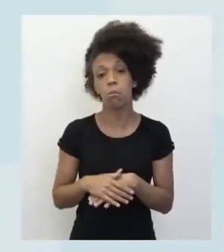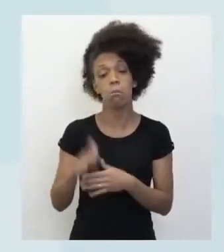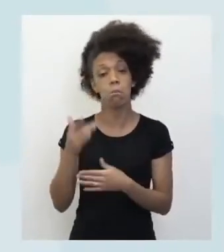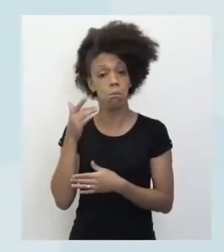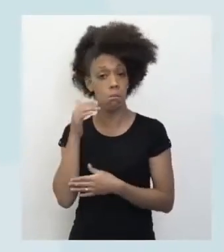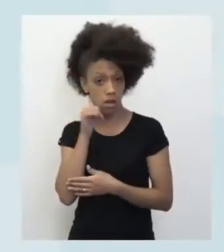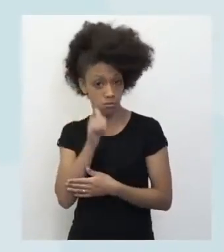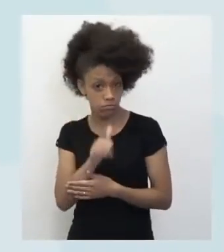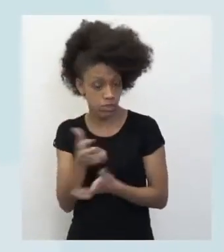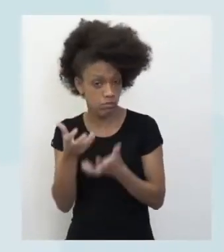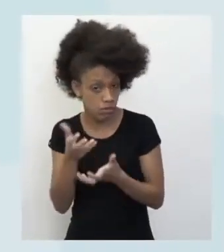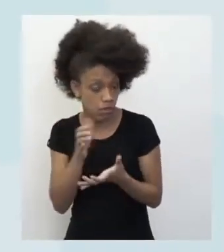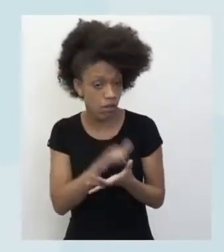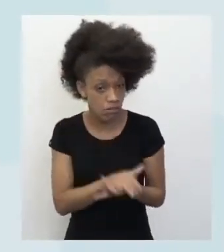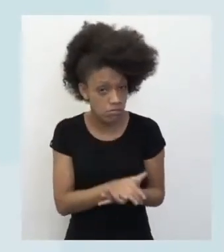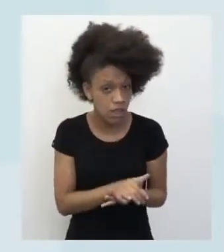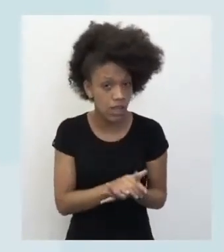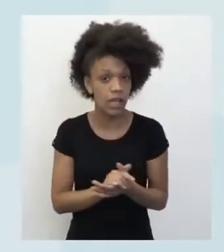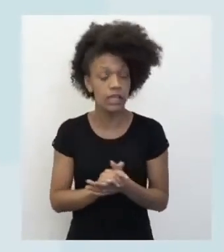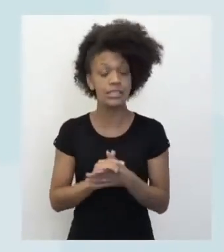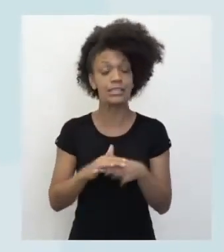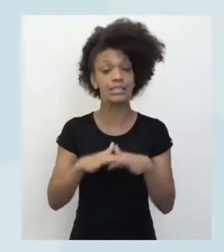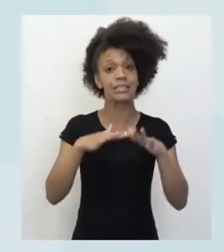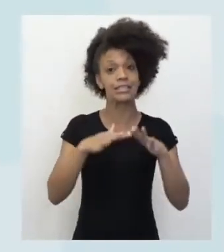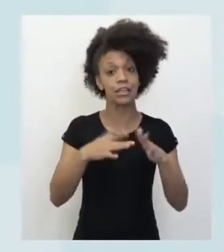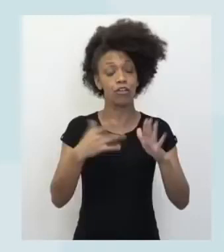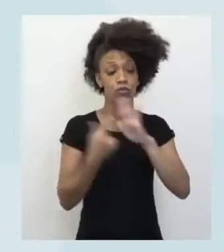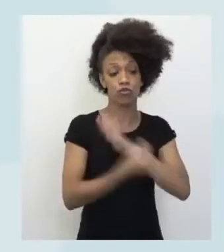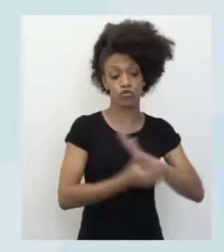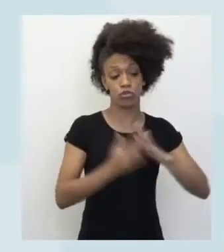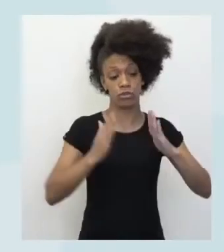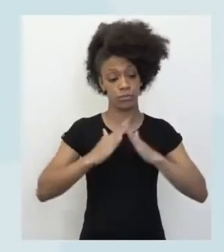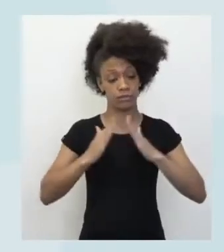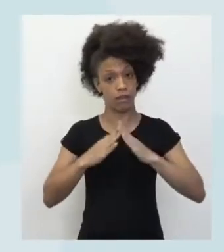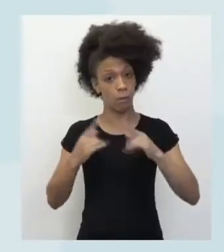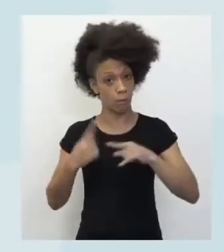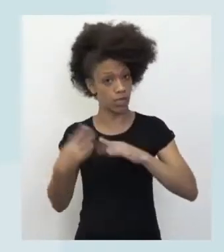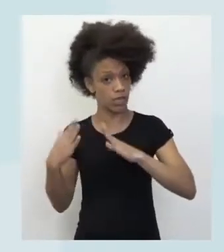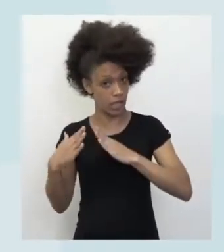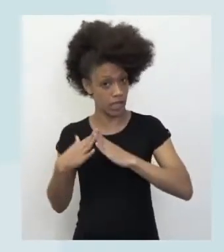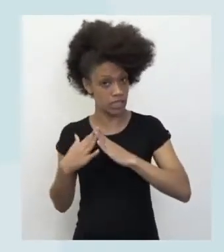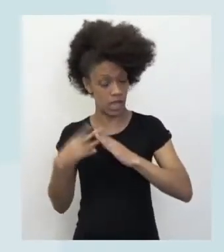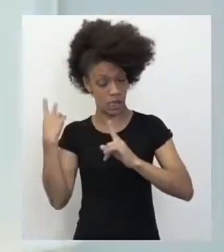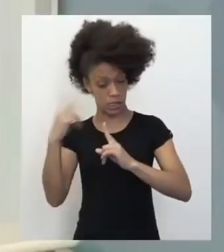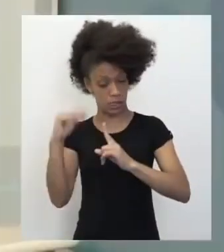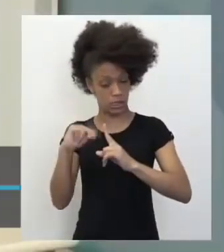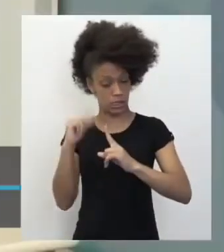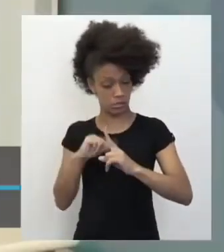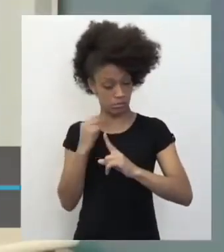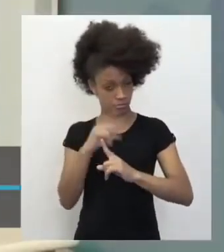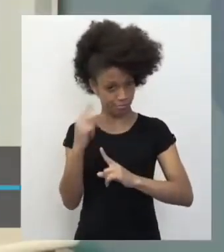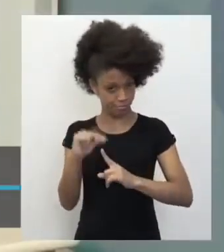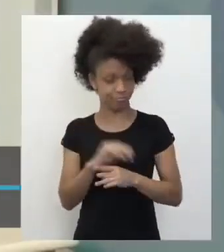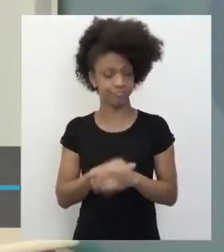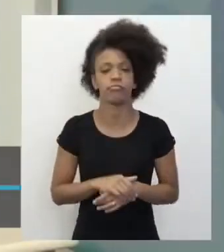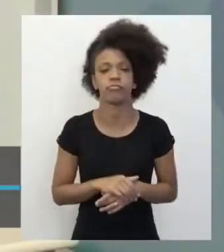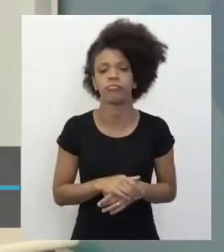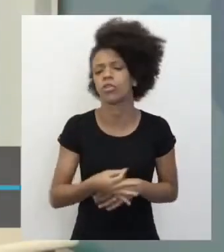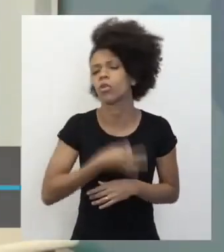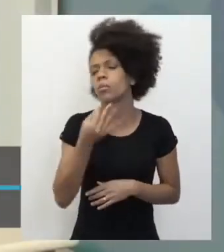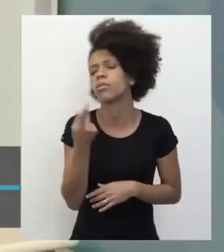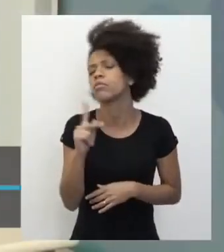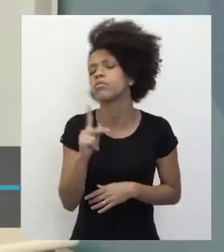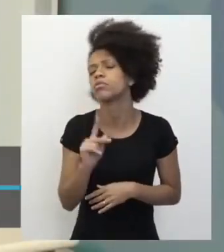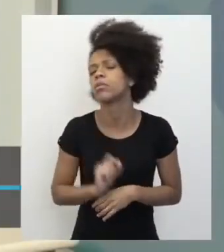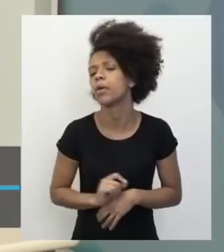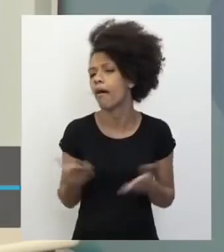sofre em casa? Então, imagina uma mulher que quer se casar para deixar de sofrer agressão em casa. Qual a sua opinião em relação